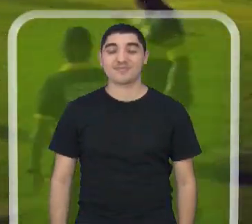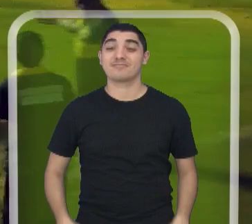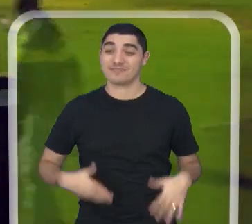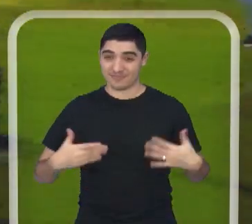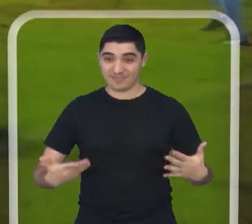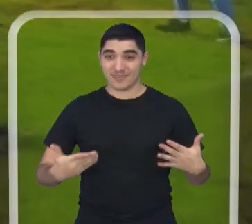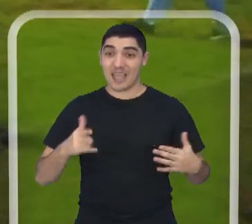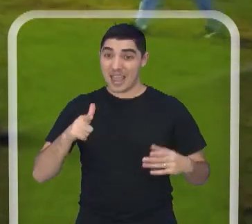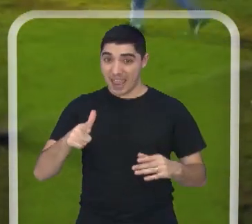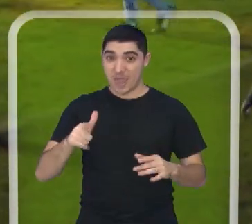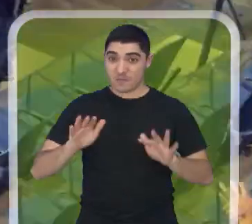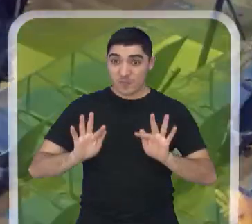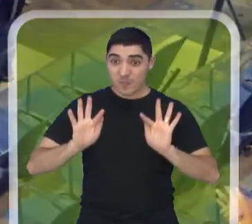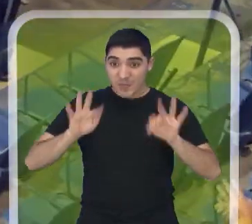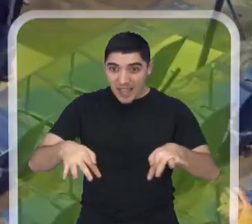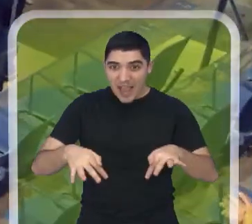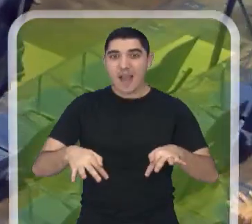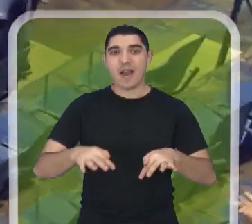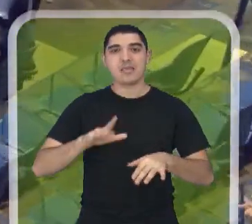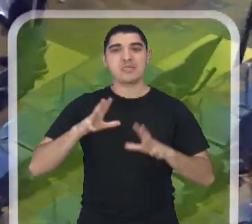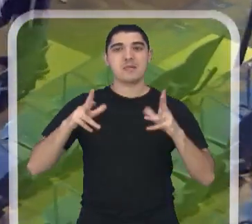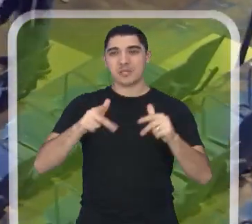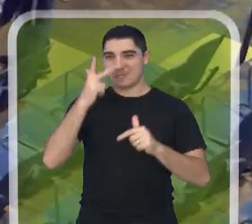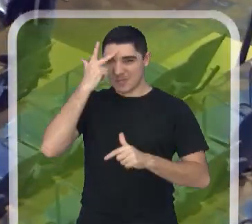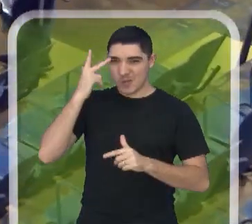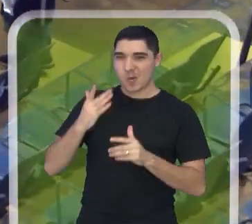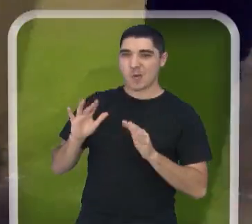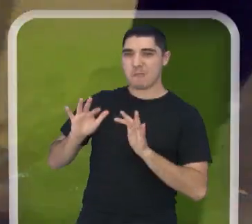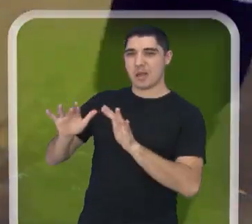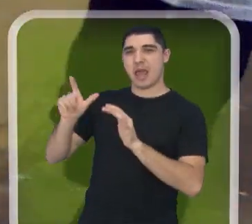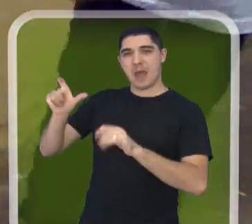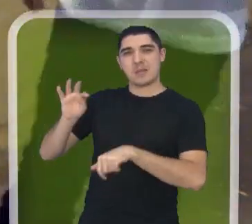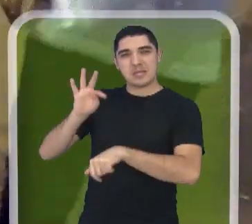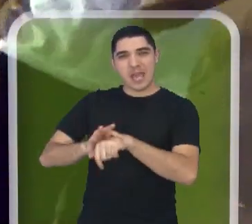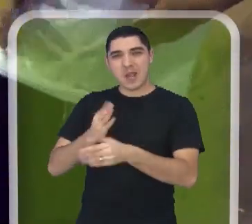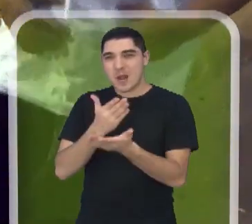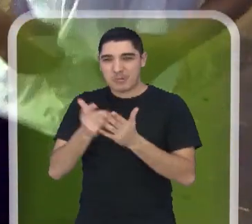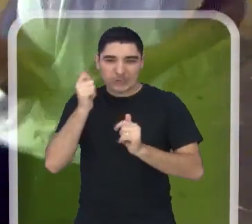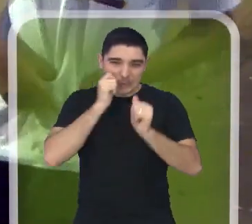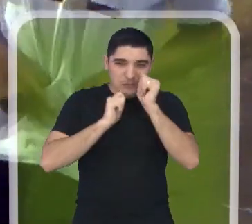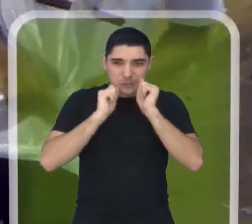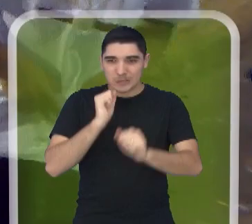Após a partida, os jogadores foram até o treinador, que não segurou as lágrimas.